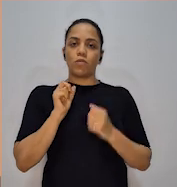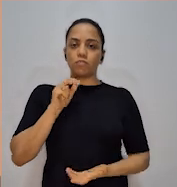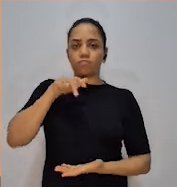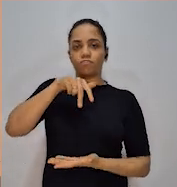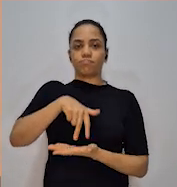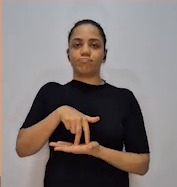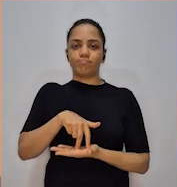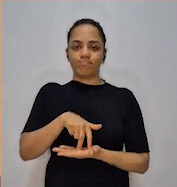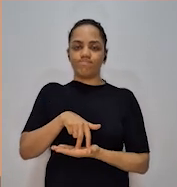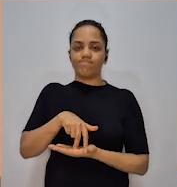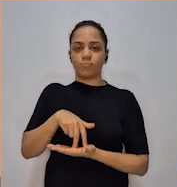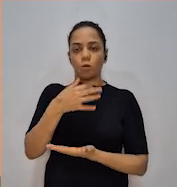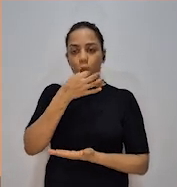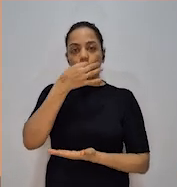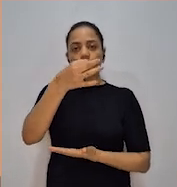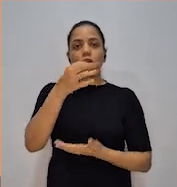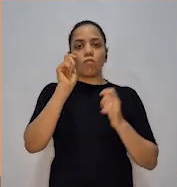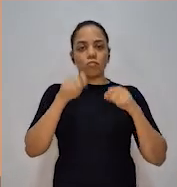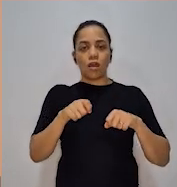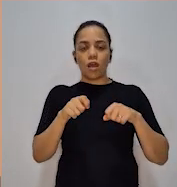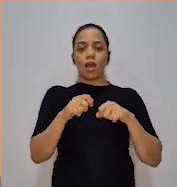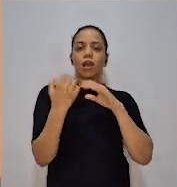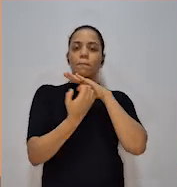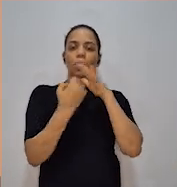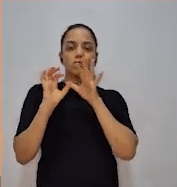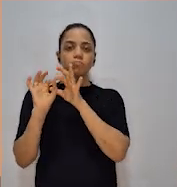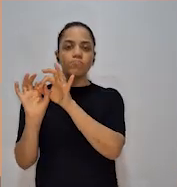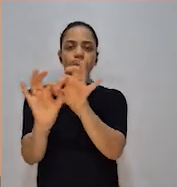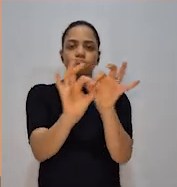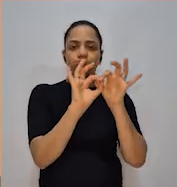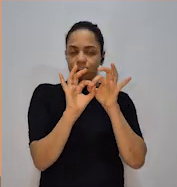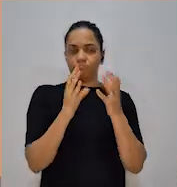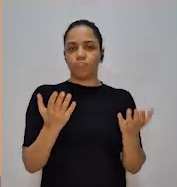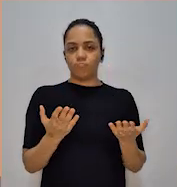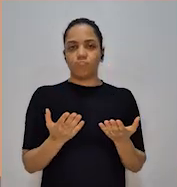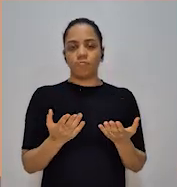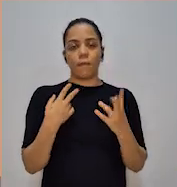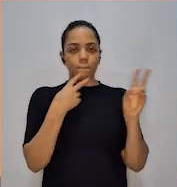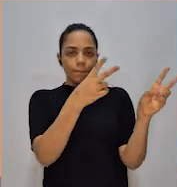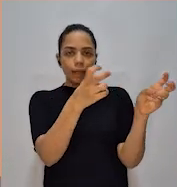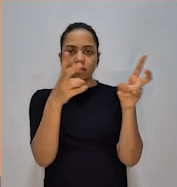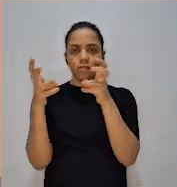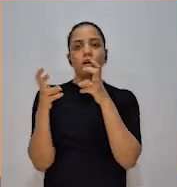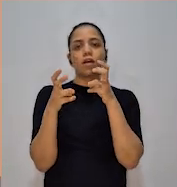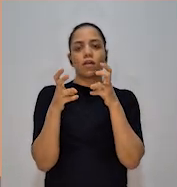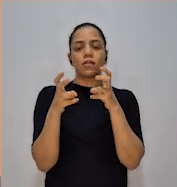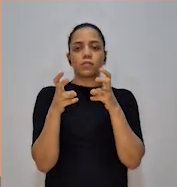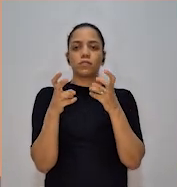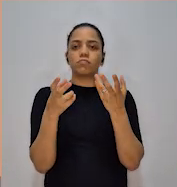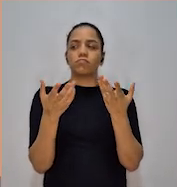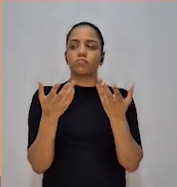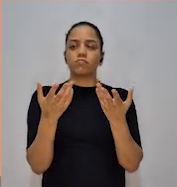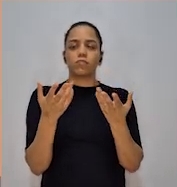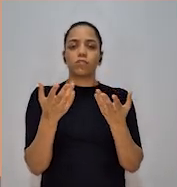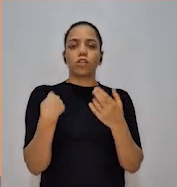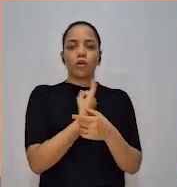de uma maneira onde a gente tem esse alinhamento, né, as empresas também começam a ter essa percepção de integração, né, de onde